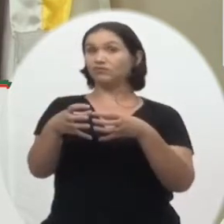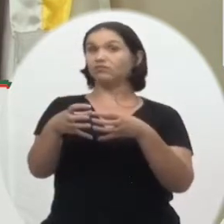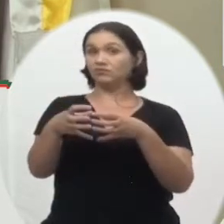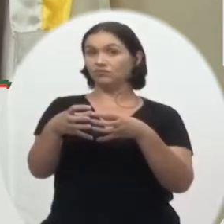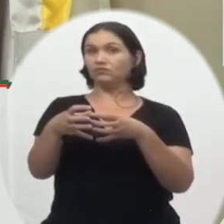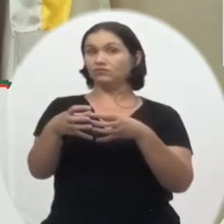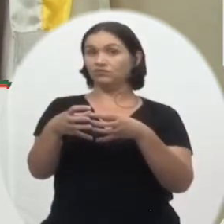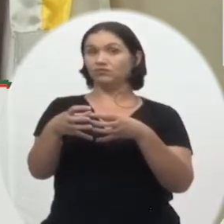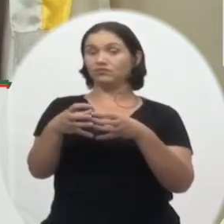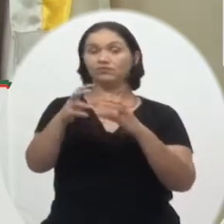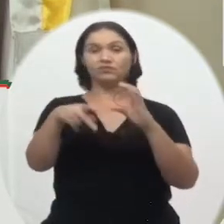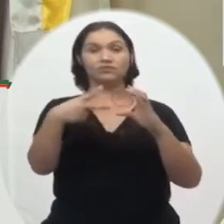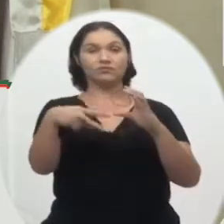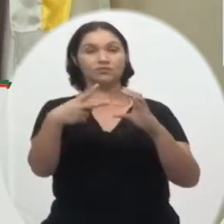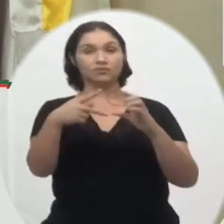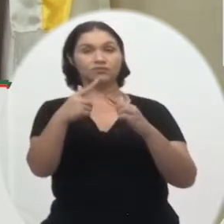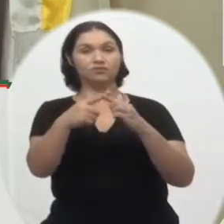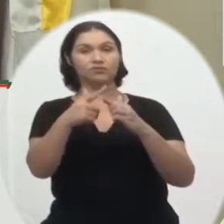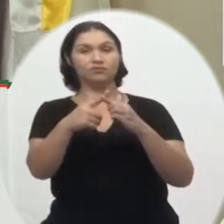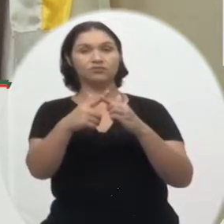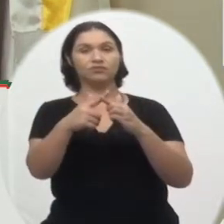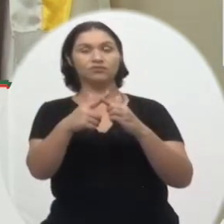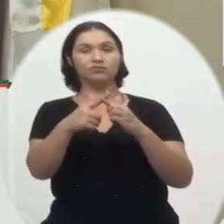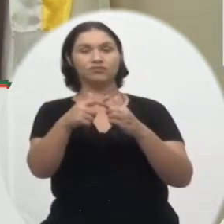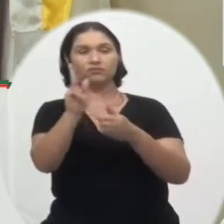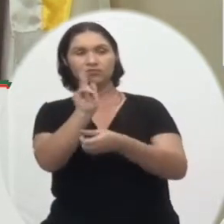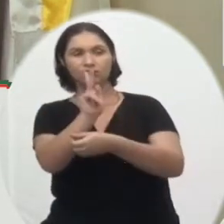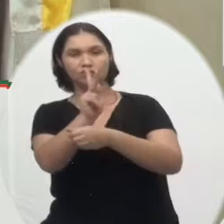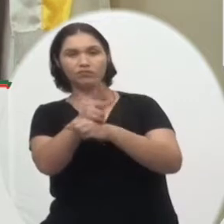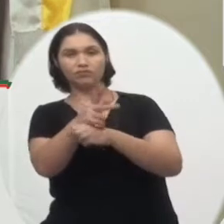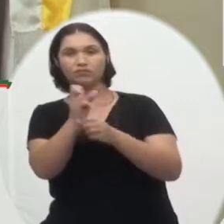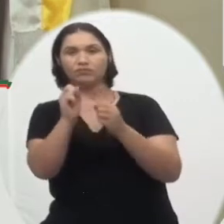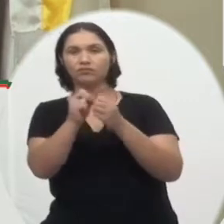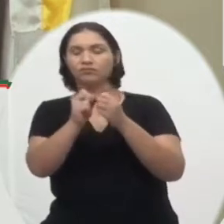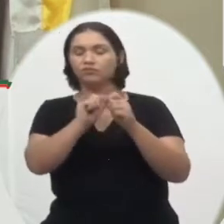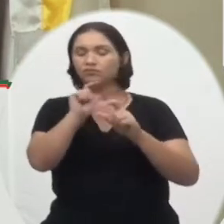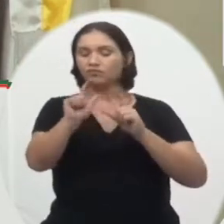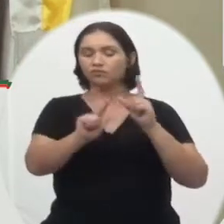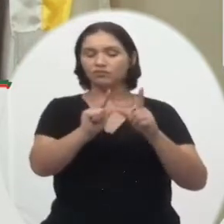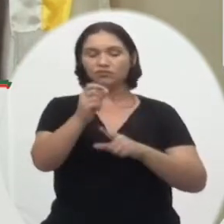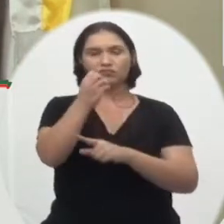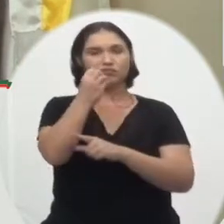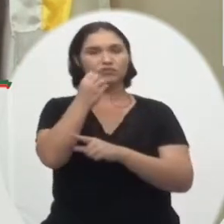aí, que fizeram um trabalho excelente, de qualidade, como sempre fazem, né?